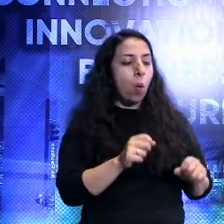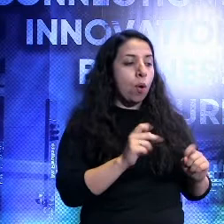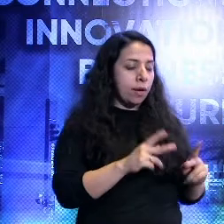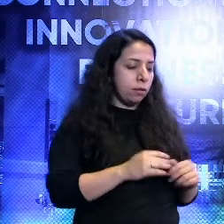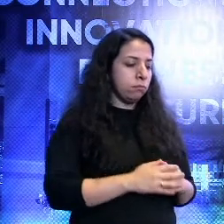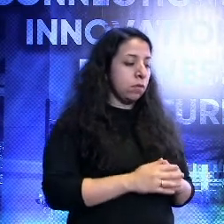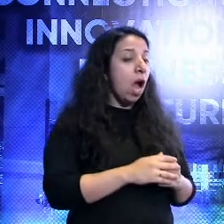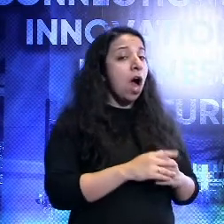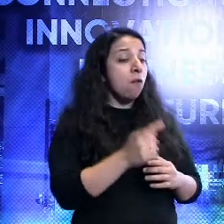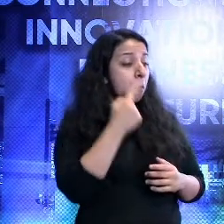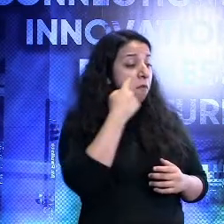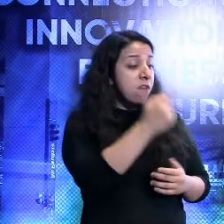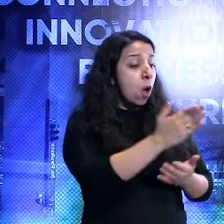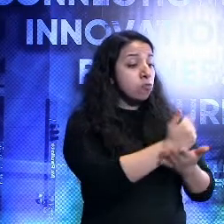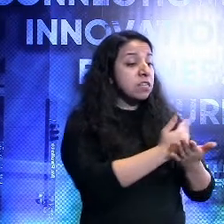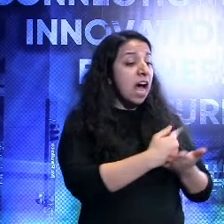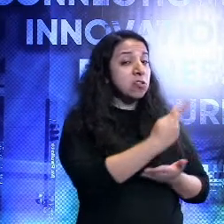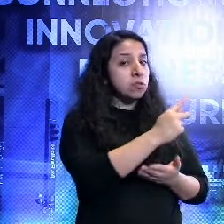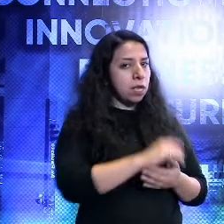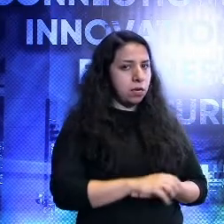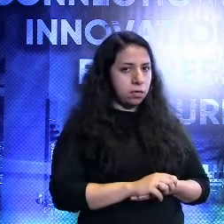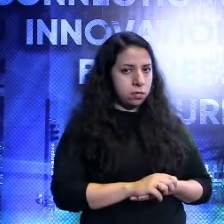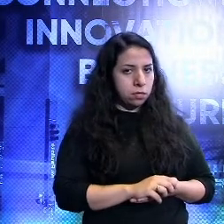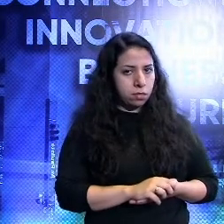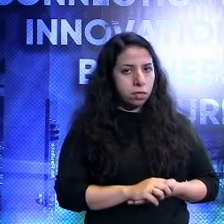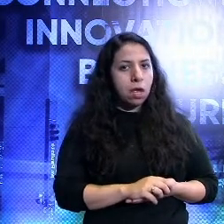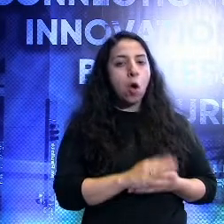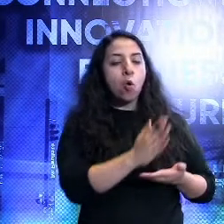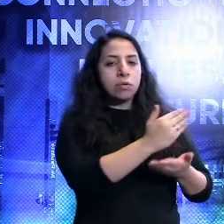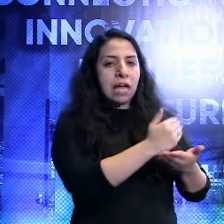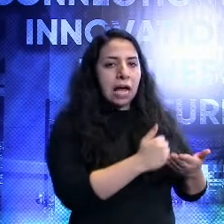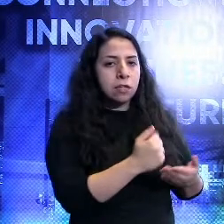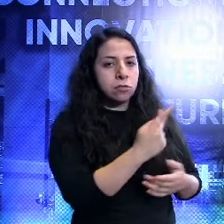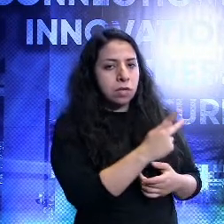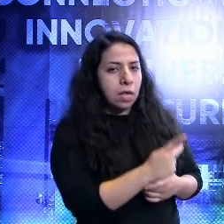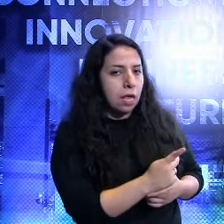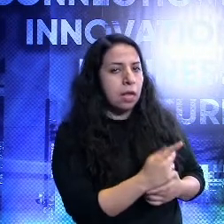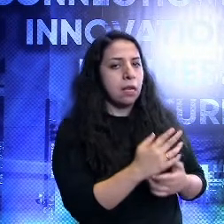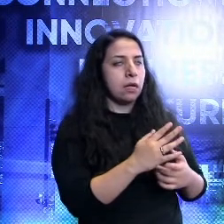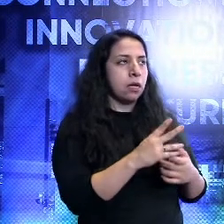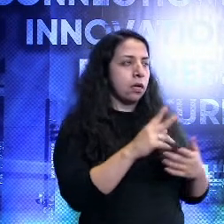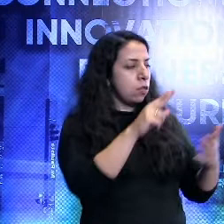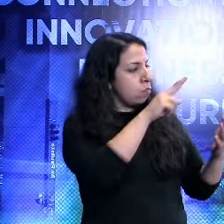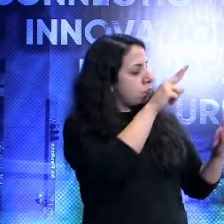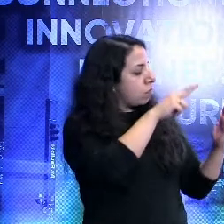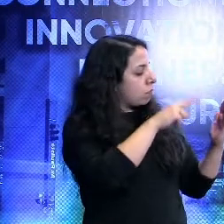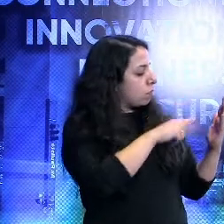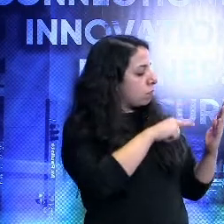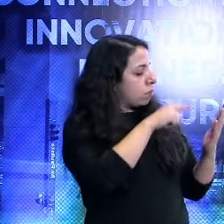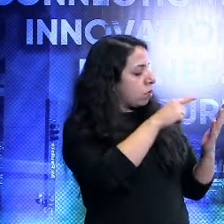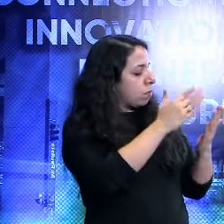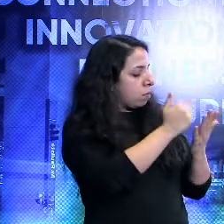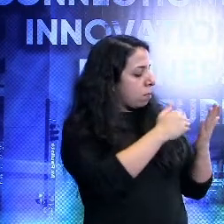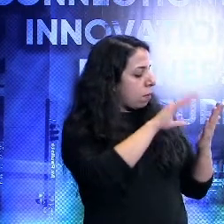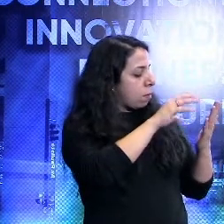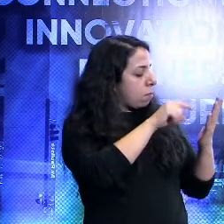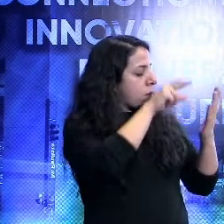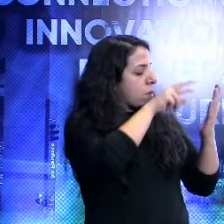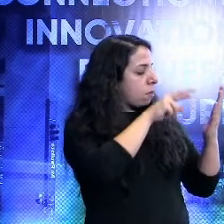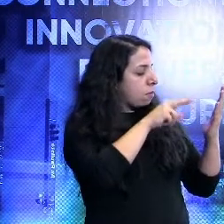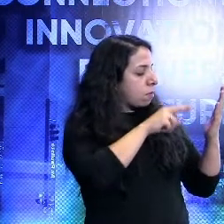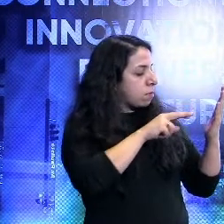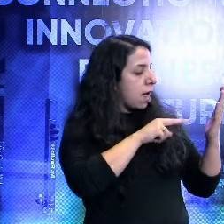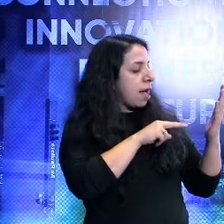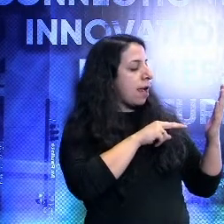dizer. Quais dados? Os meus dados de clientes, as minhas leads e tal. Né? Aí a gente olha para os dados e a gente vai ter uma visão mais ou menos como essa. Porque,